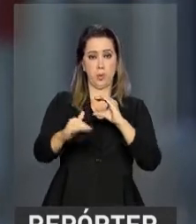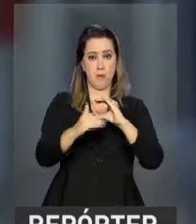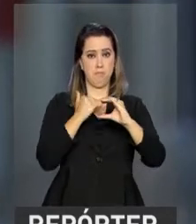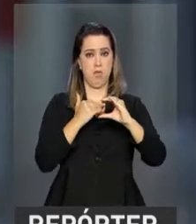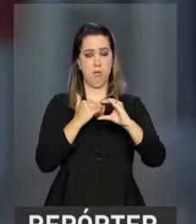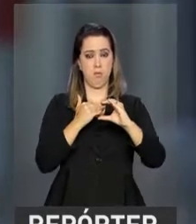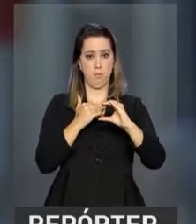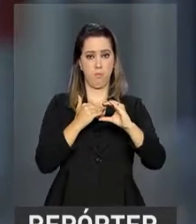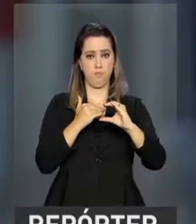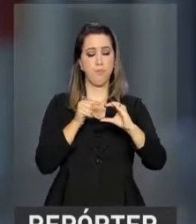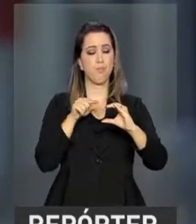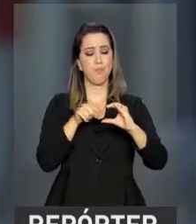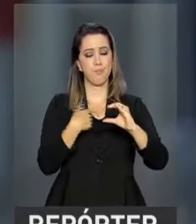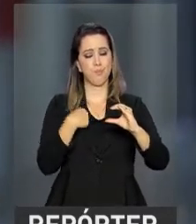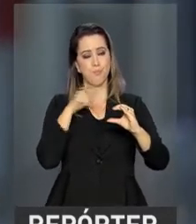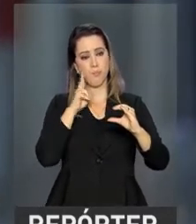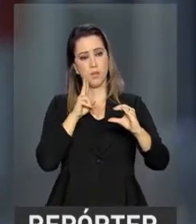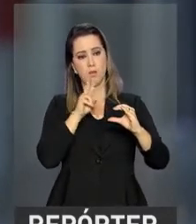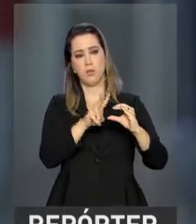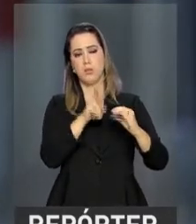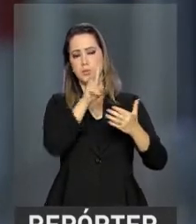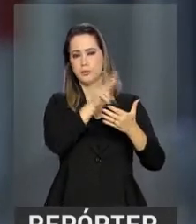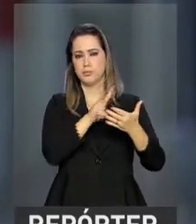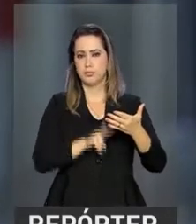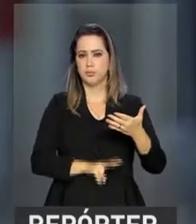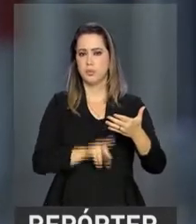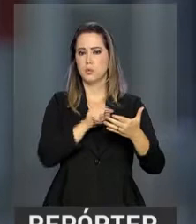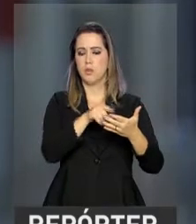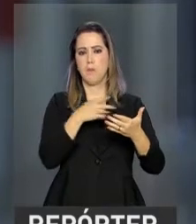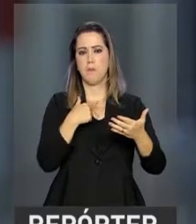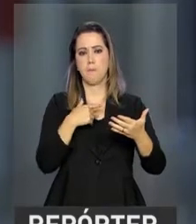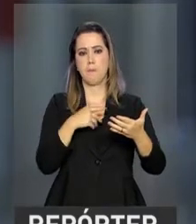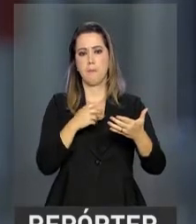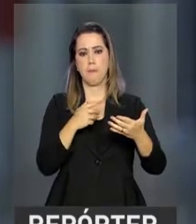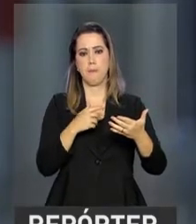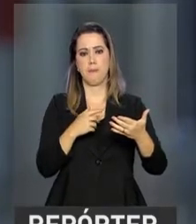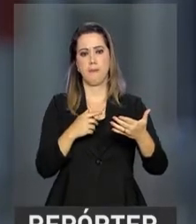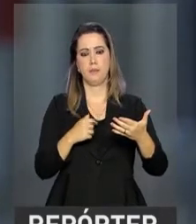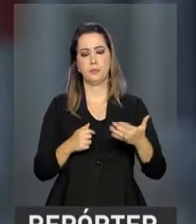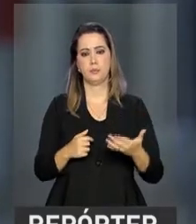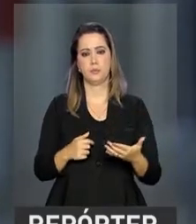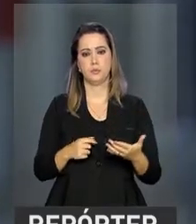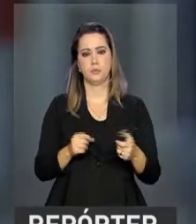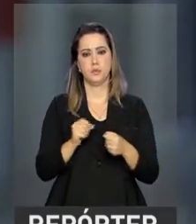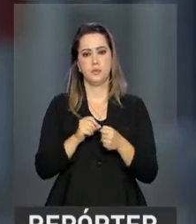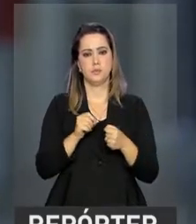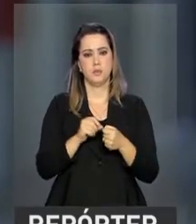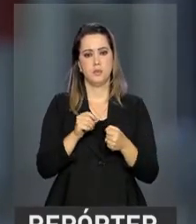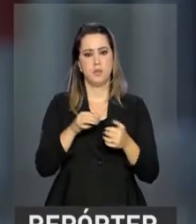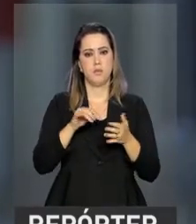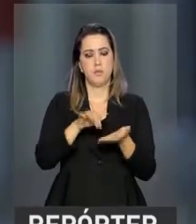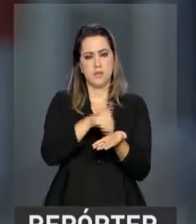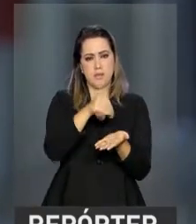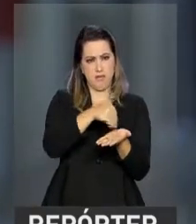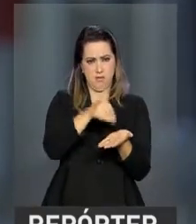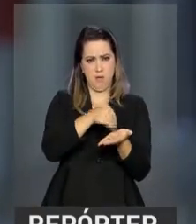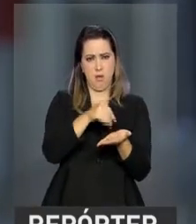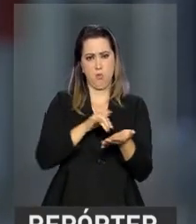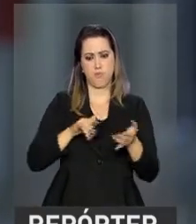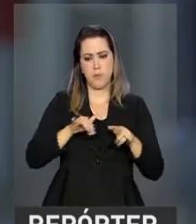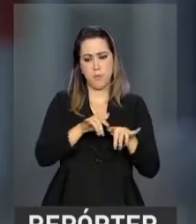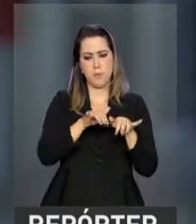mim pra a fazer o 6 mil dado lá